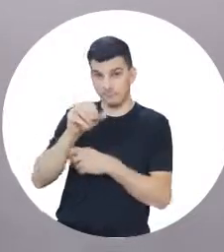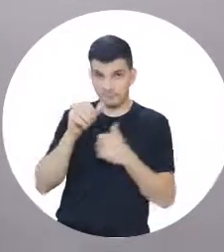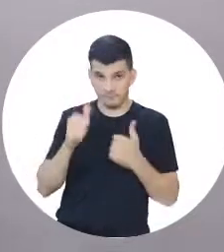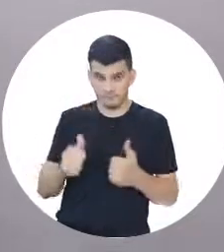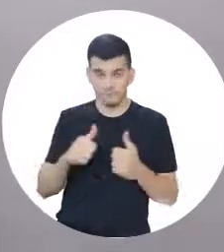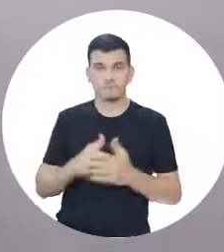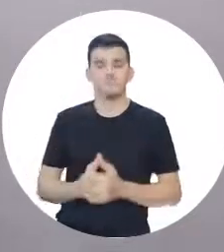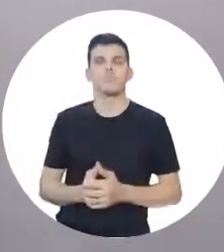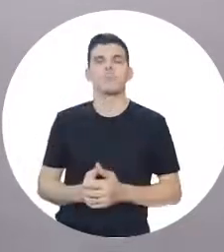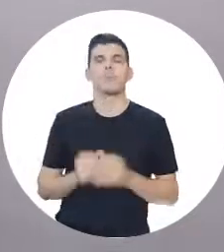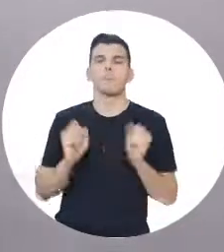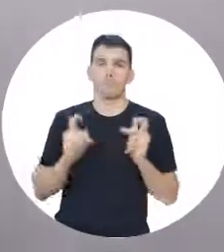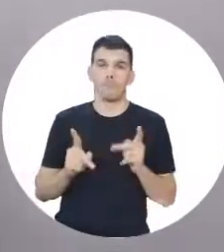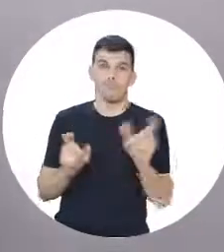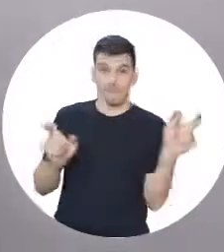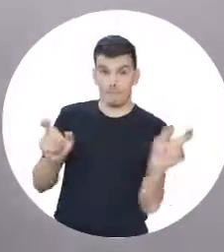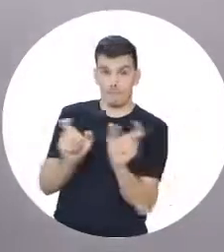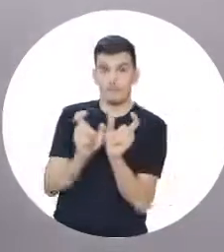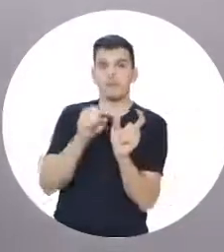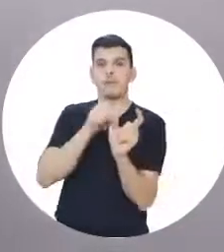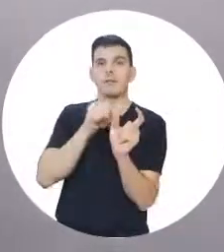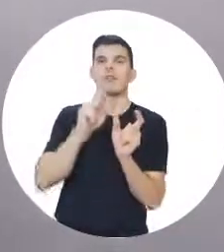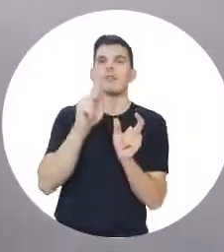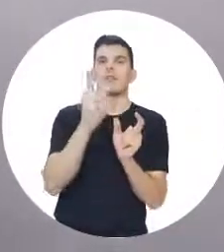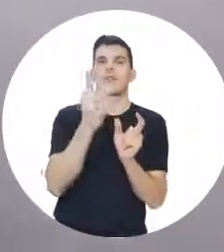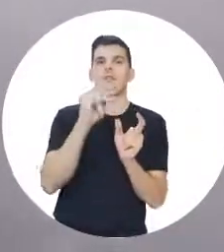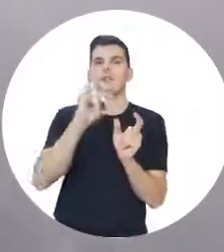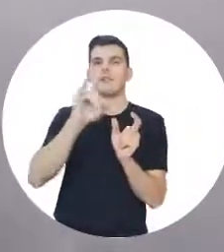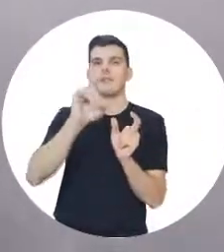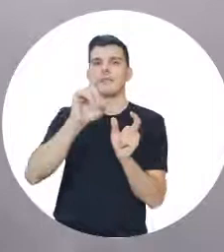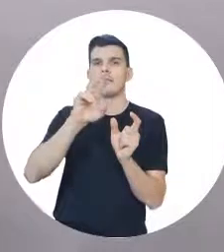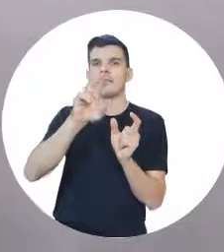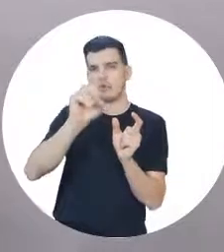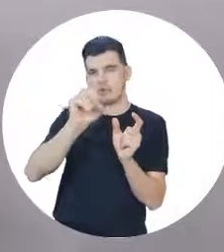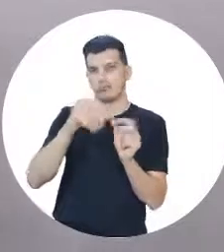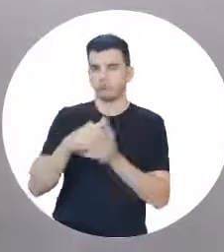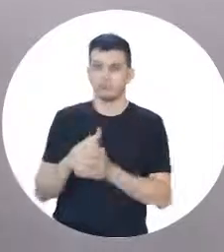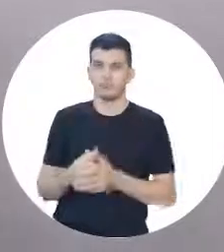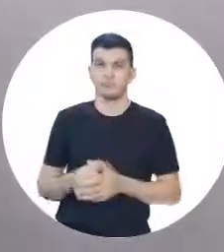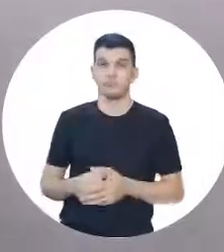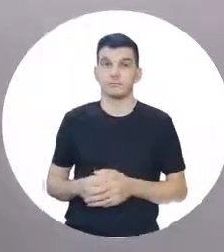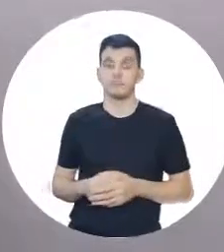cálcio, ok? Hidróxido de cálcio.